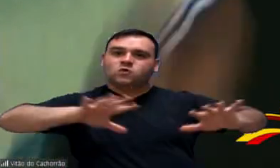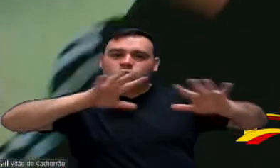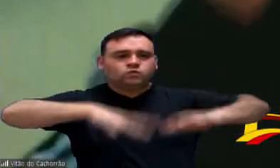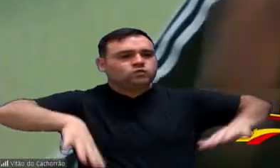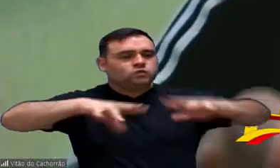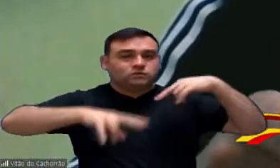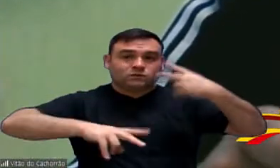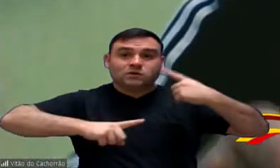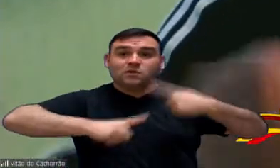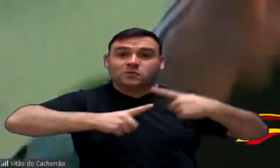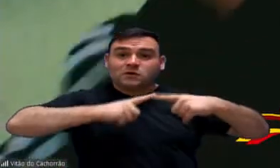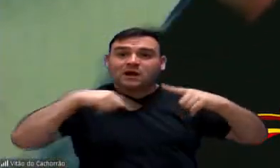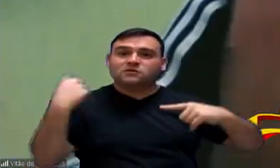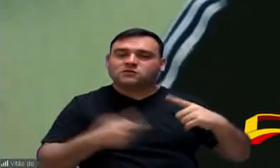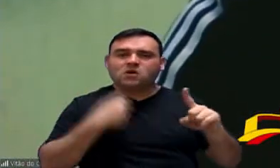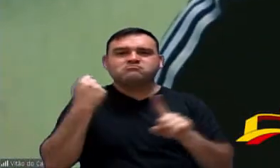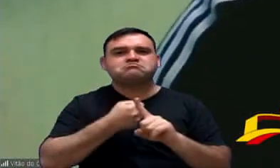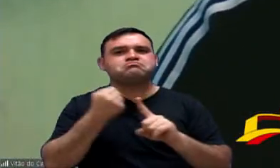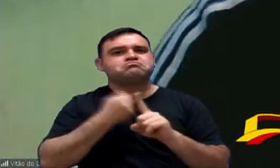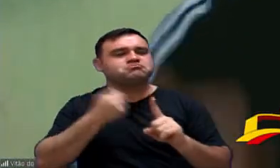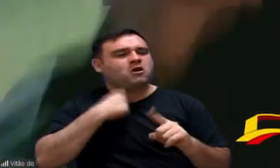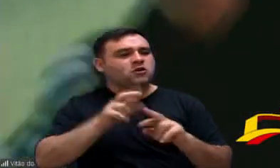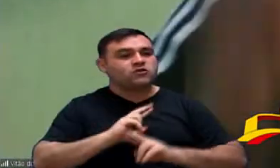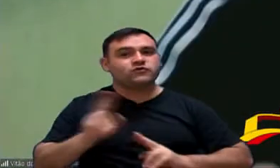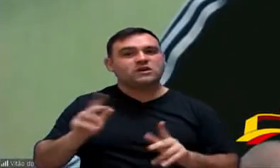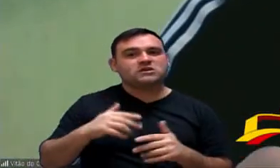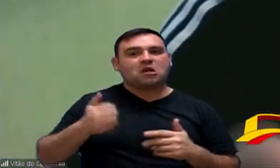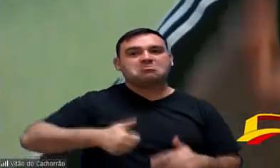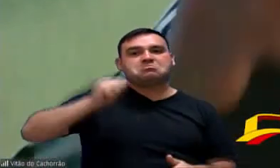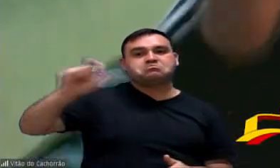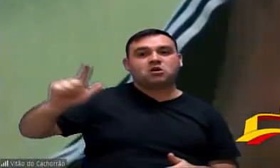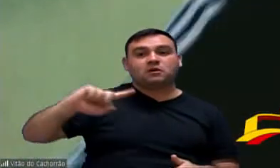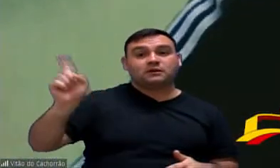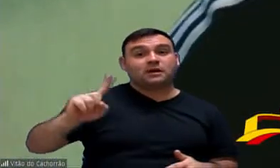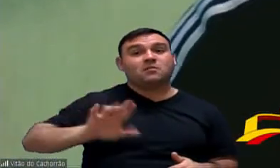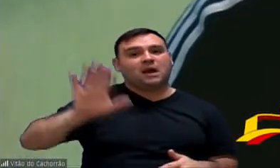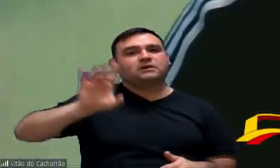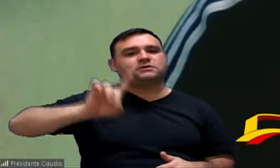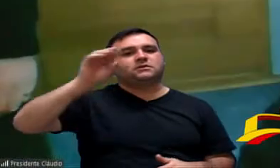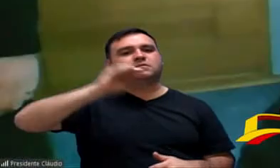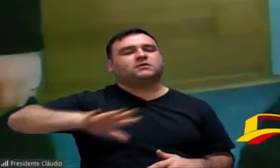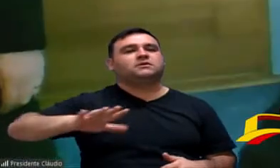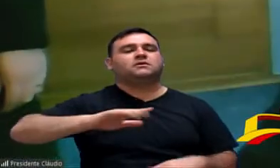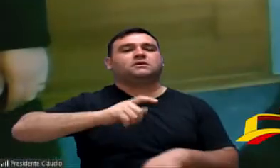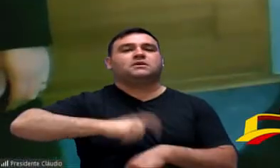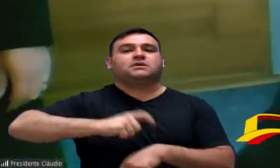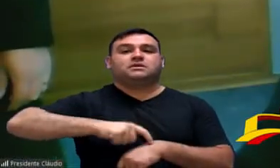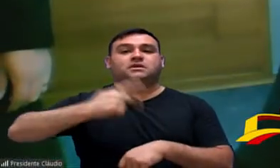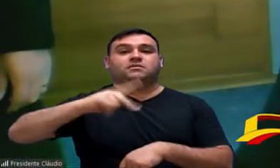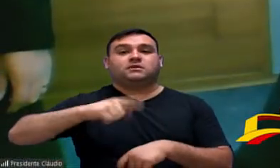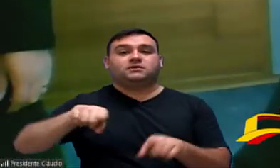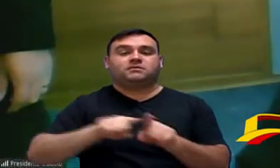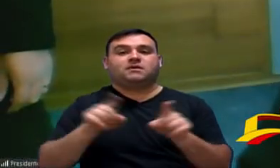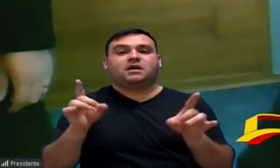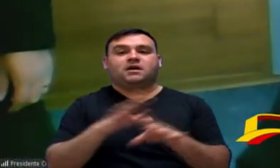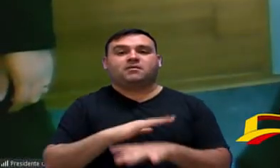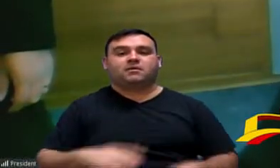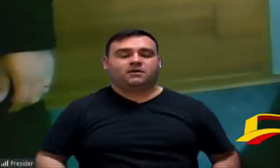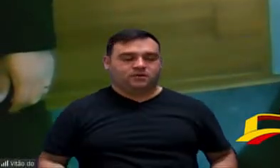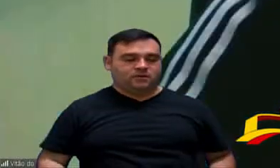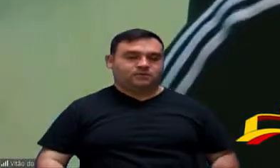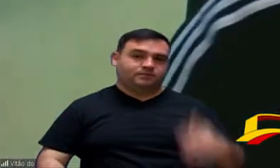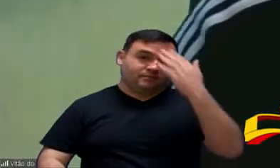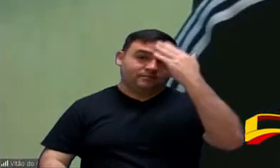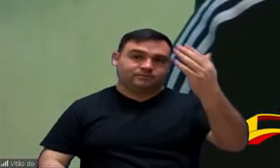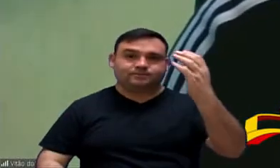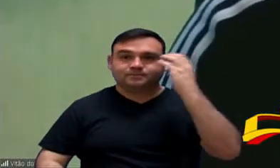aqui, para a gente brilhar, para a gente ser diferente, não ser melhor que ninguém, mas Deus colocou... Vossa Excelência, pode abençoar, por favor, vereador.